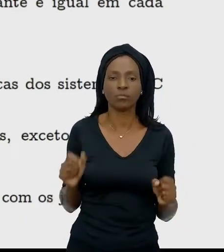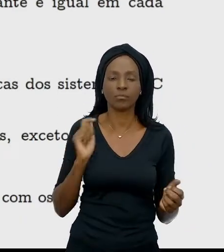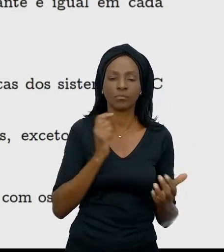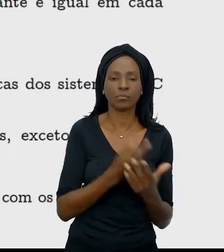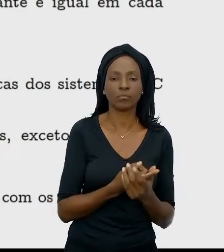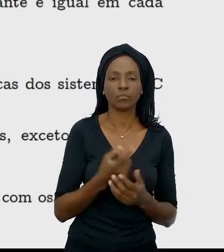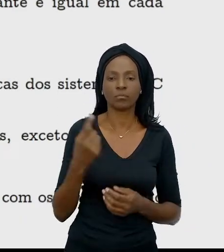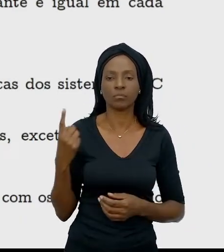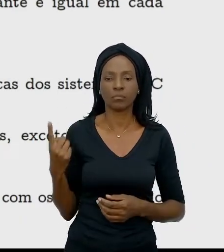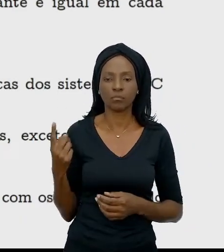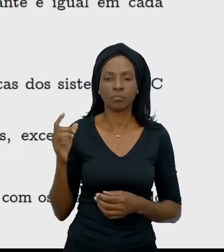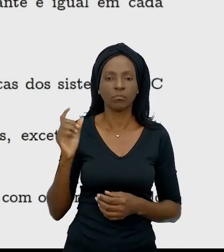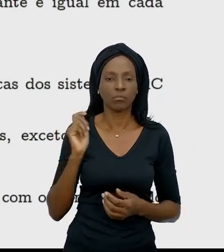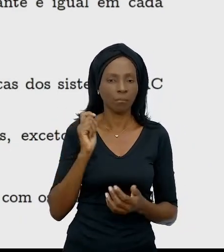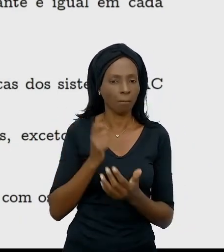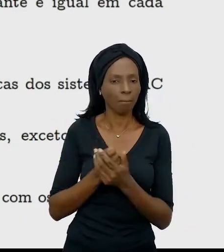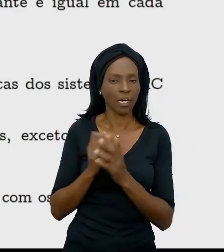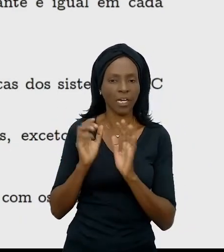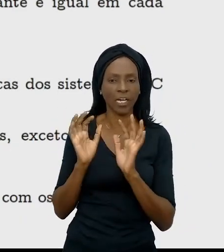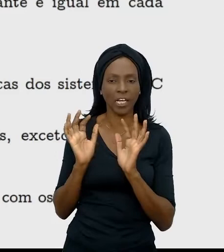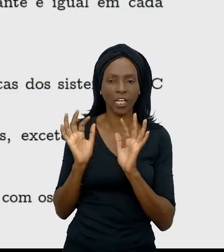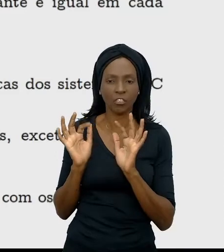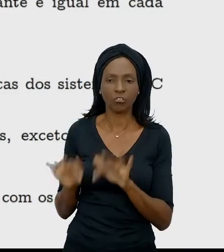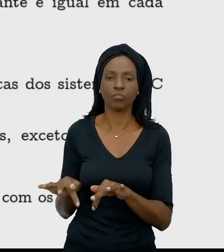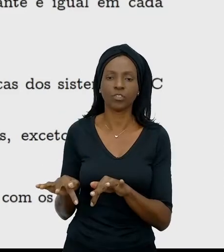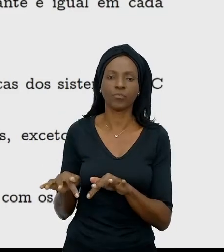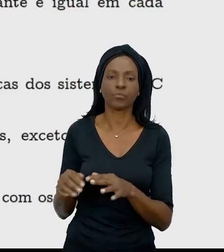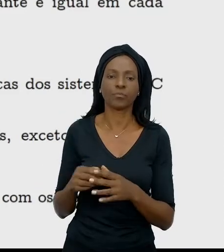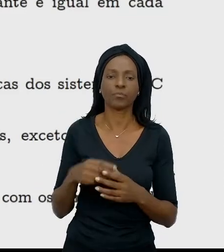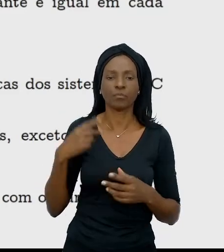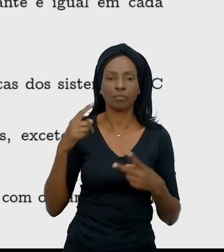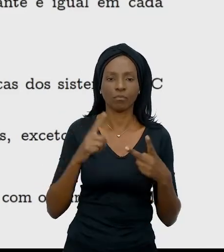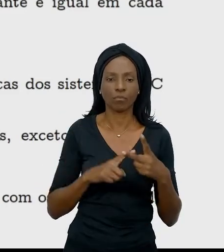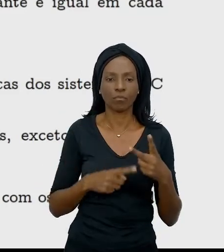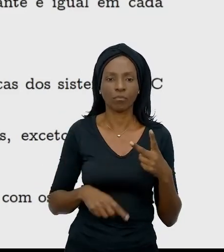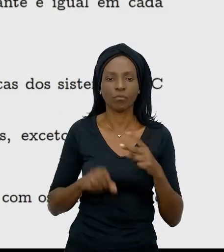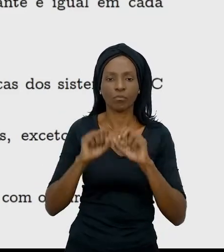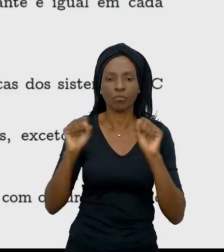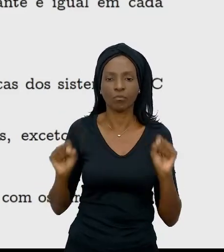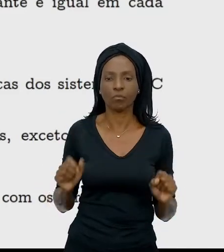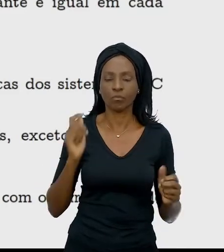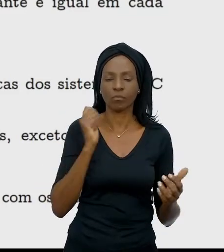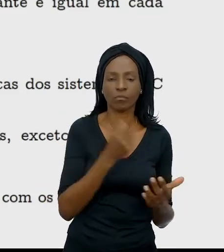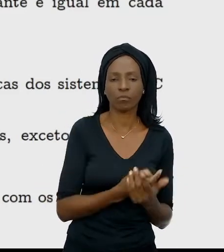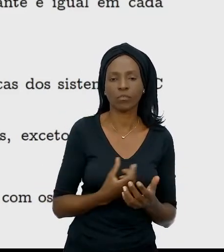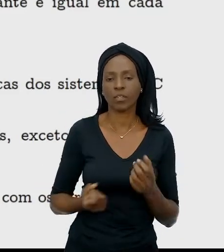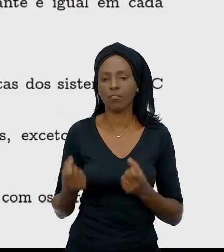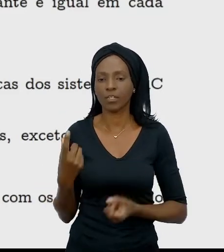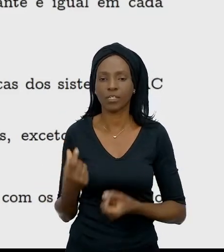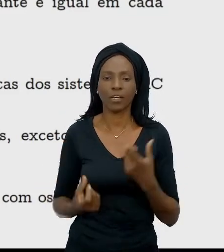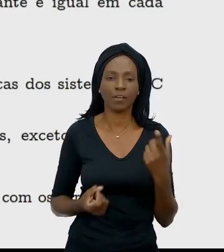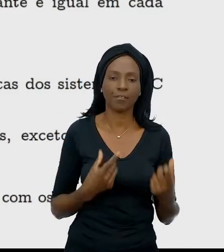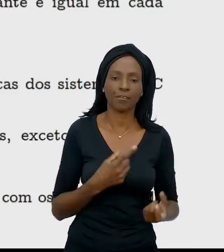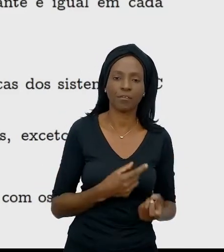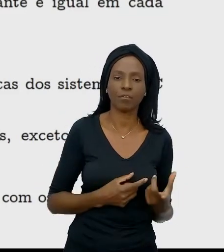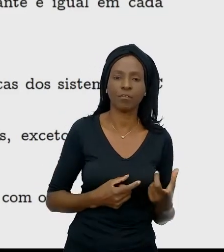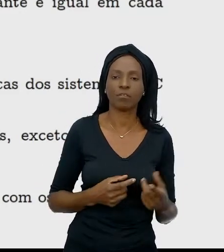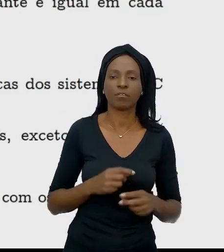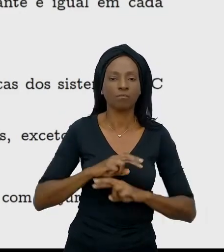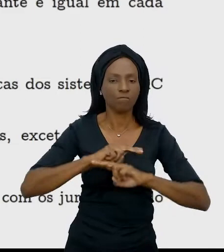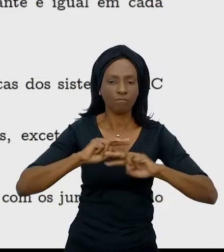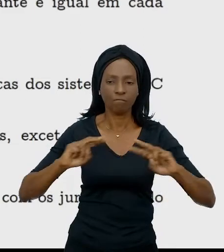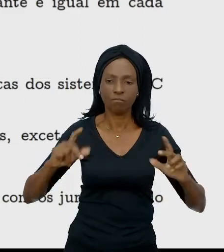um único pagamento no final. Depois a gente tem o 2, sistema de pagamento variáveis,